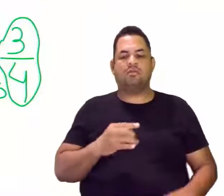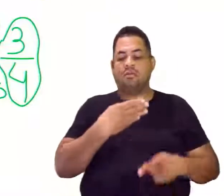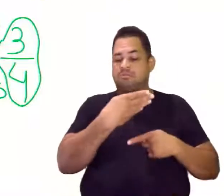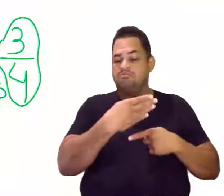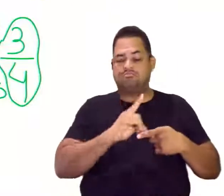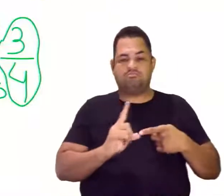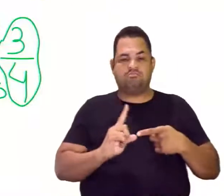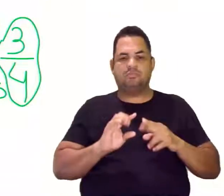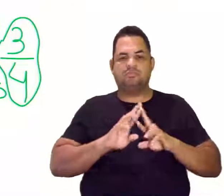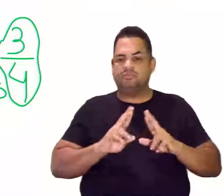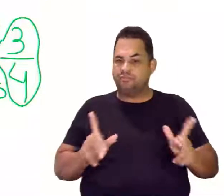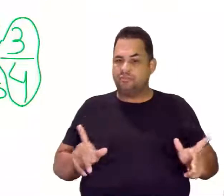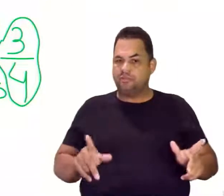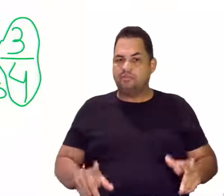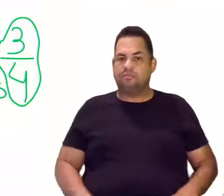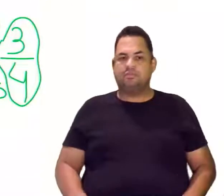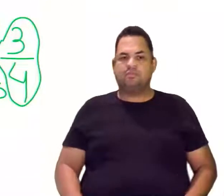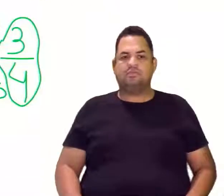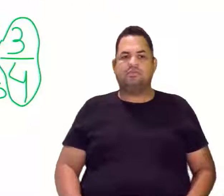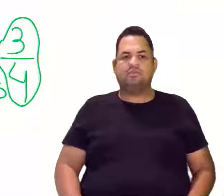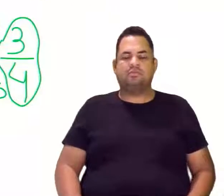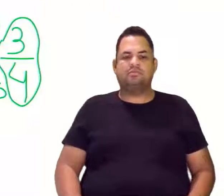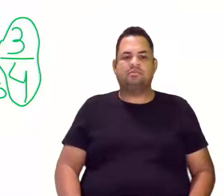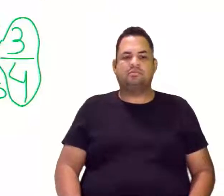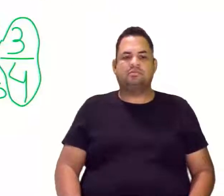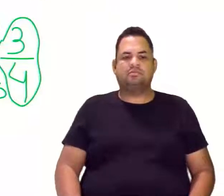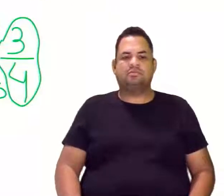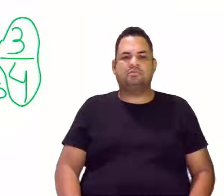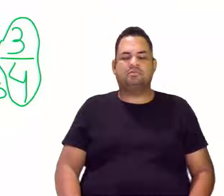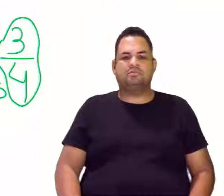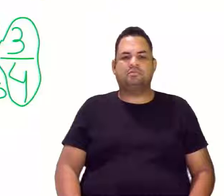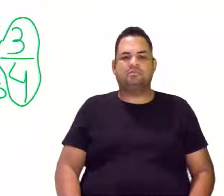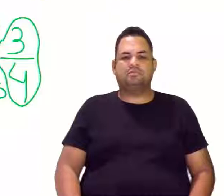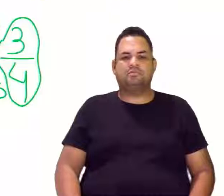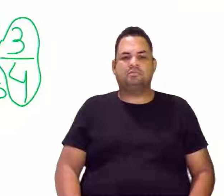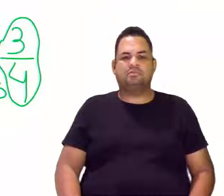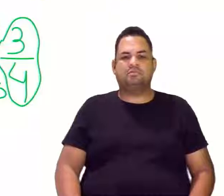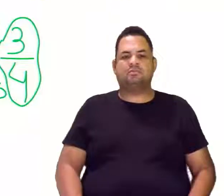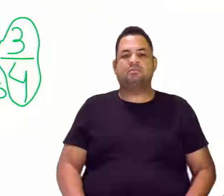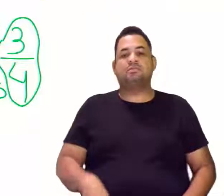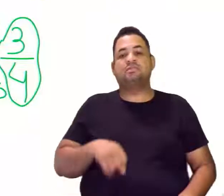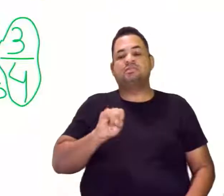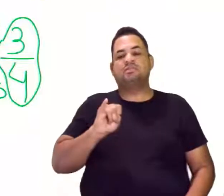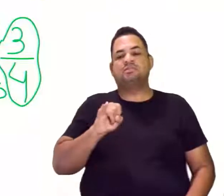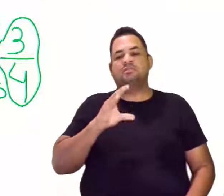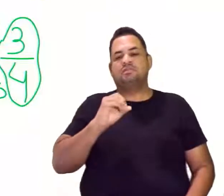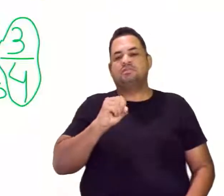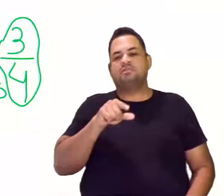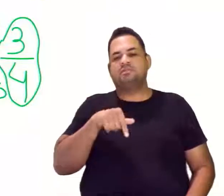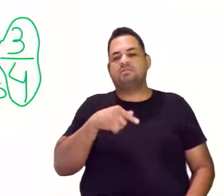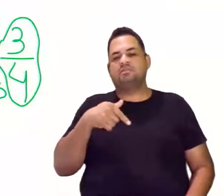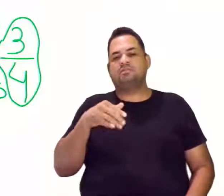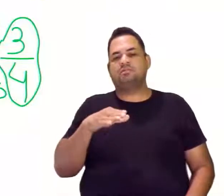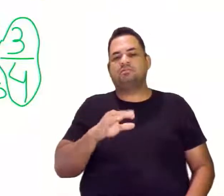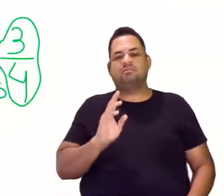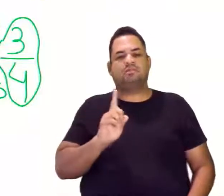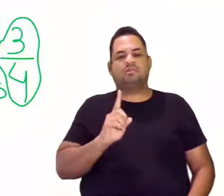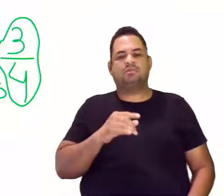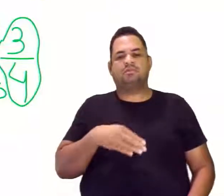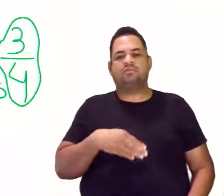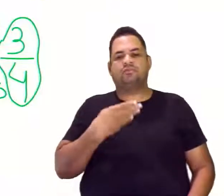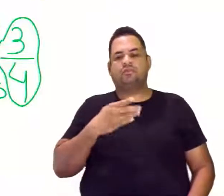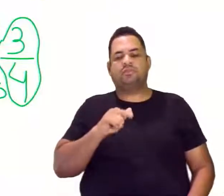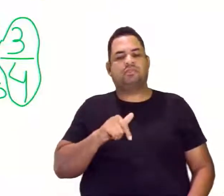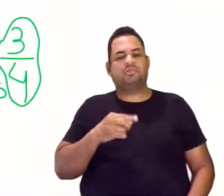né? Então, vamos tirando aí da jogada, né? Se é 0,75, não é 3,4, não